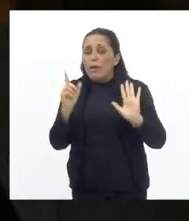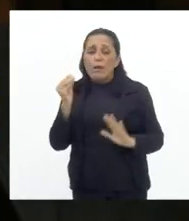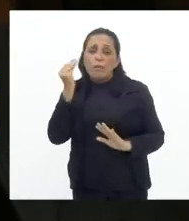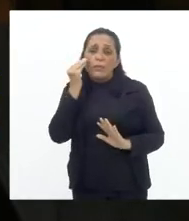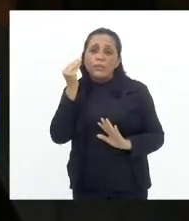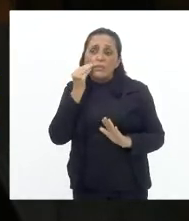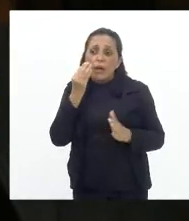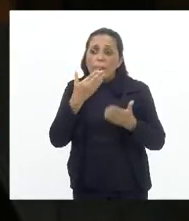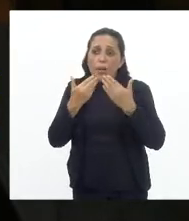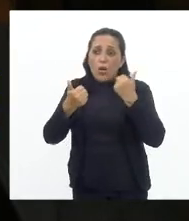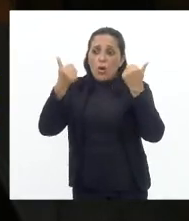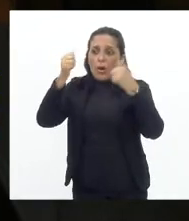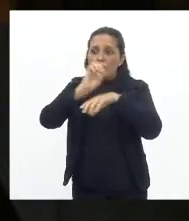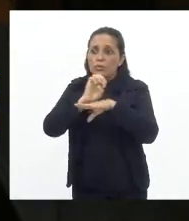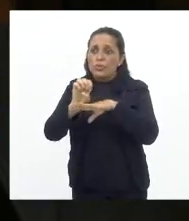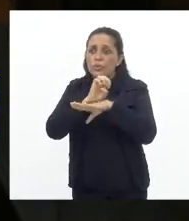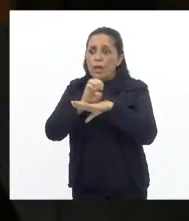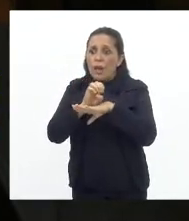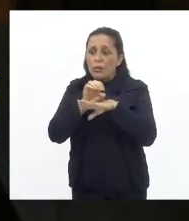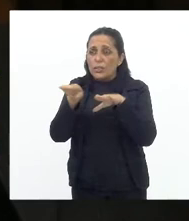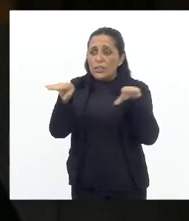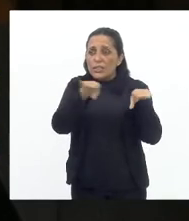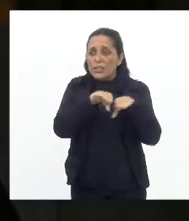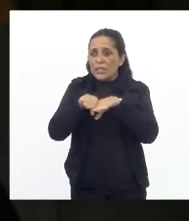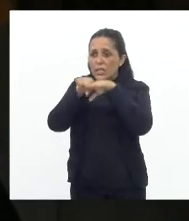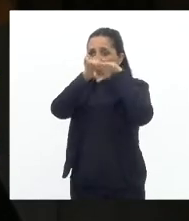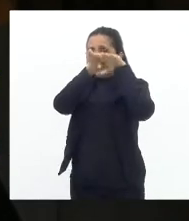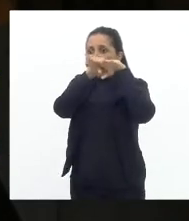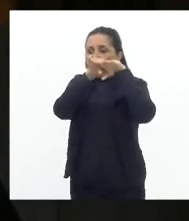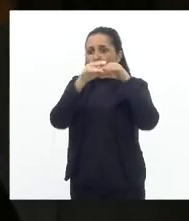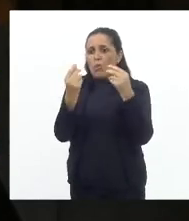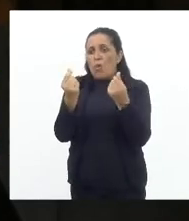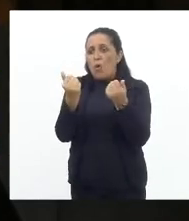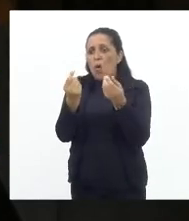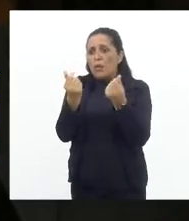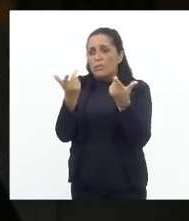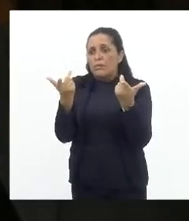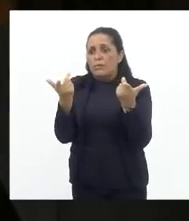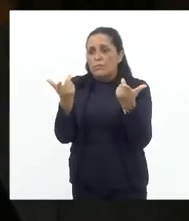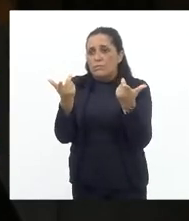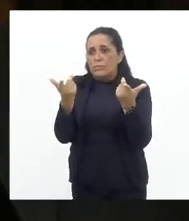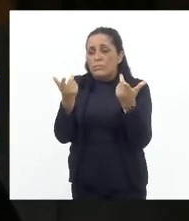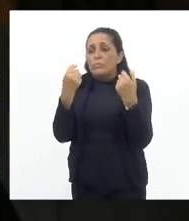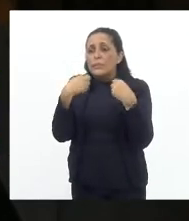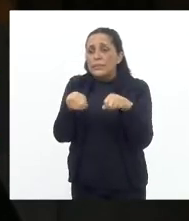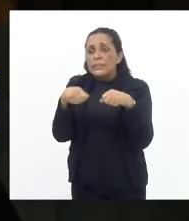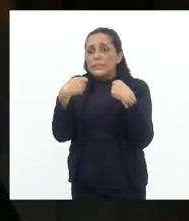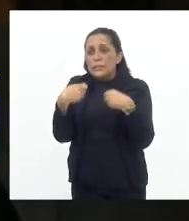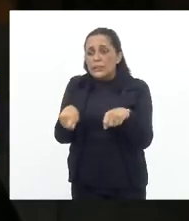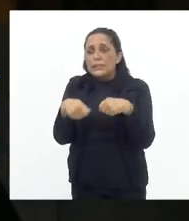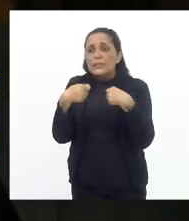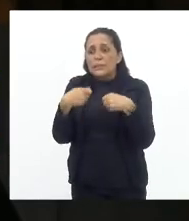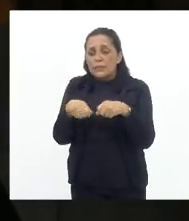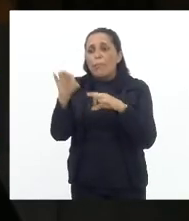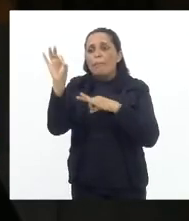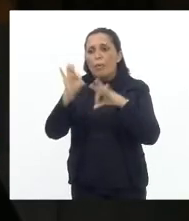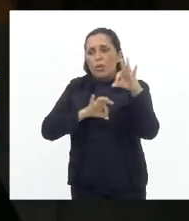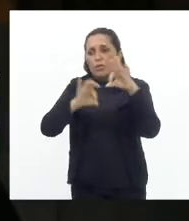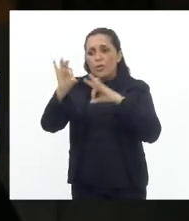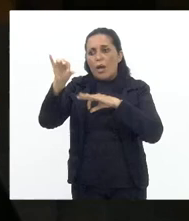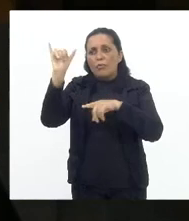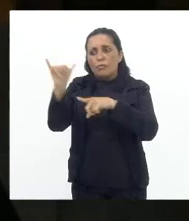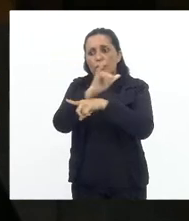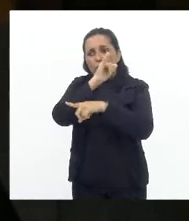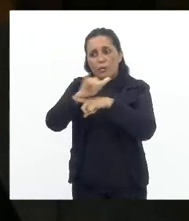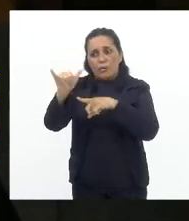fazer com que o estado requilibrius suas contas mas o Estado tem que ter paralelamente um projeto